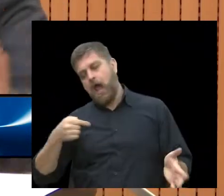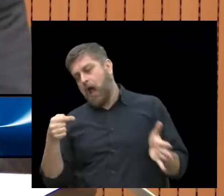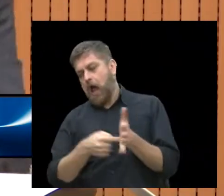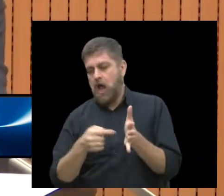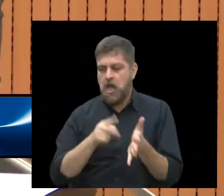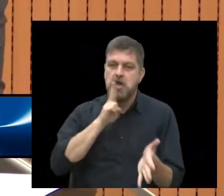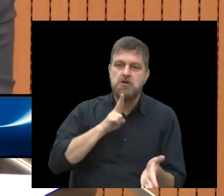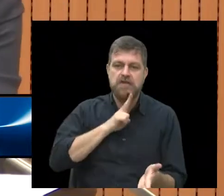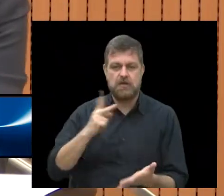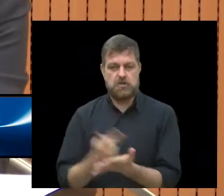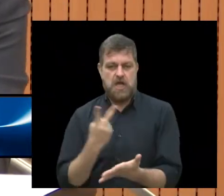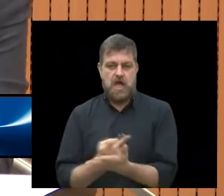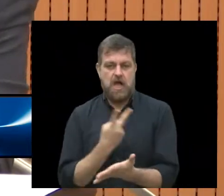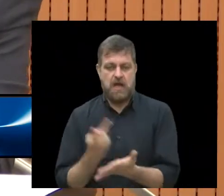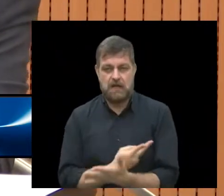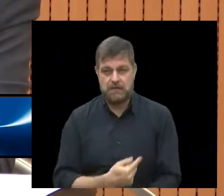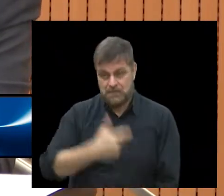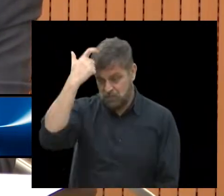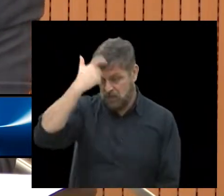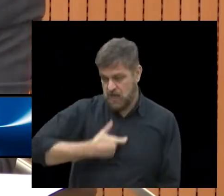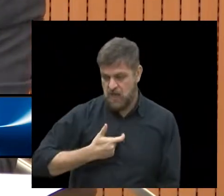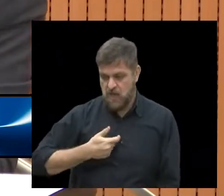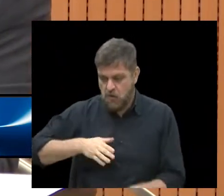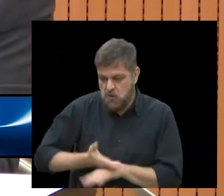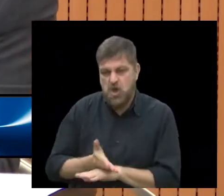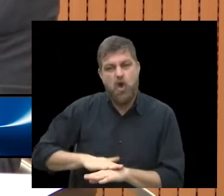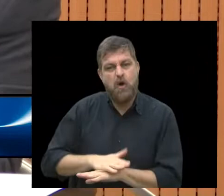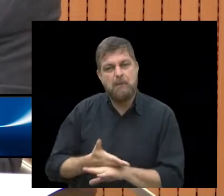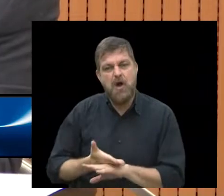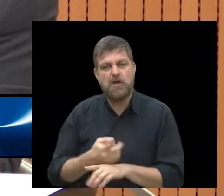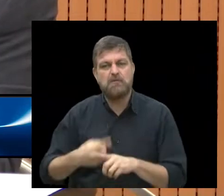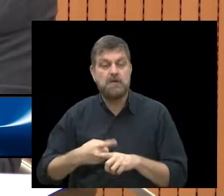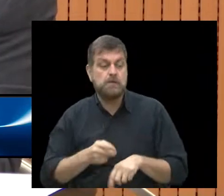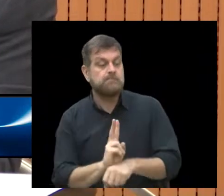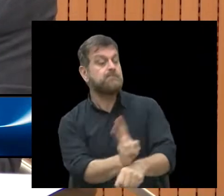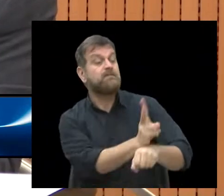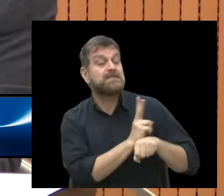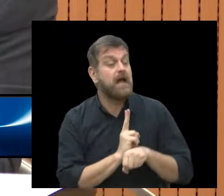o Nelson está errado. O Nelson incomoda porque ele fiscaliza.